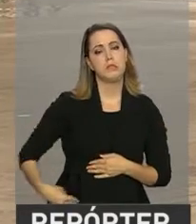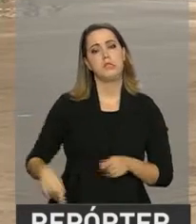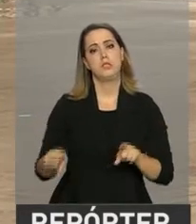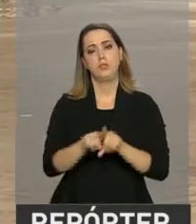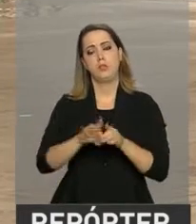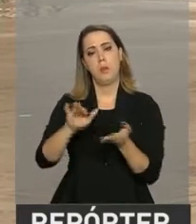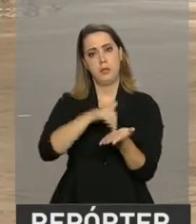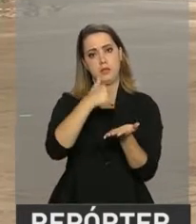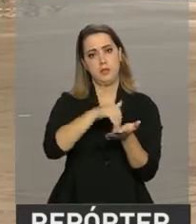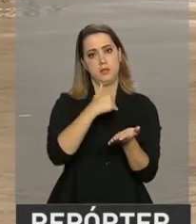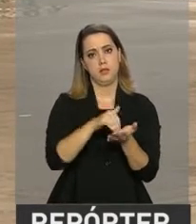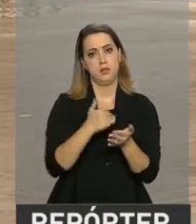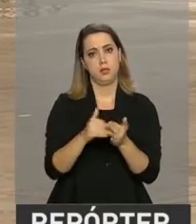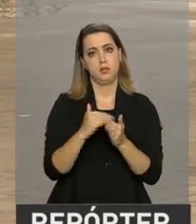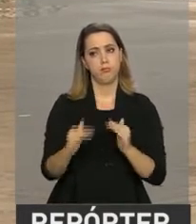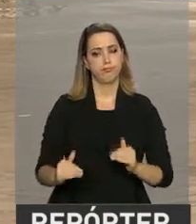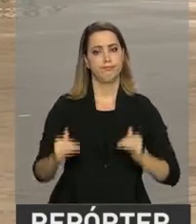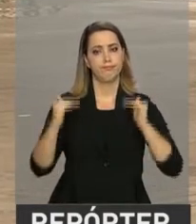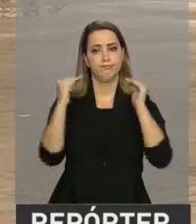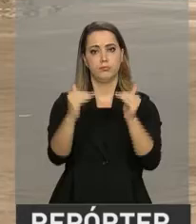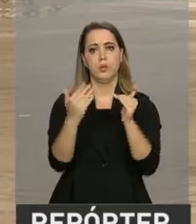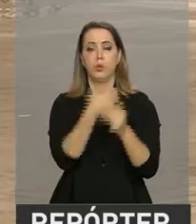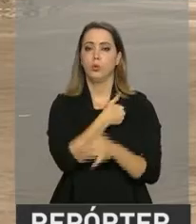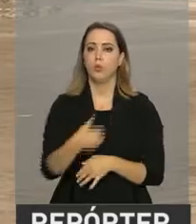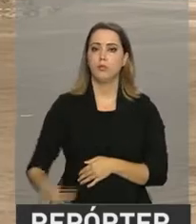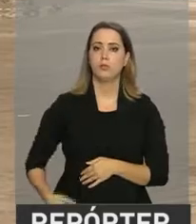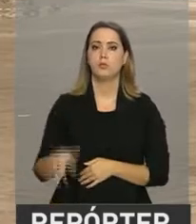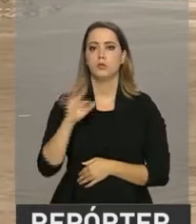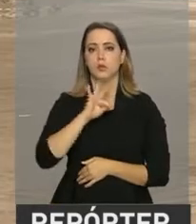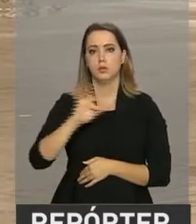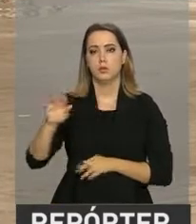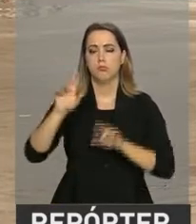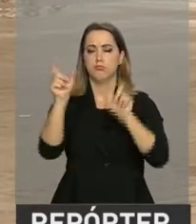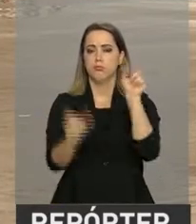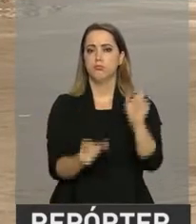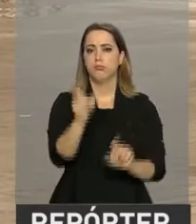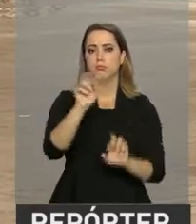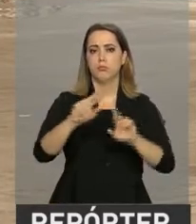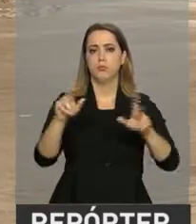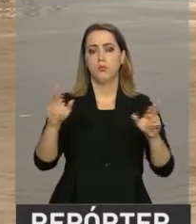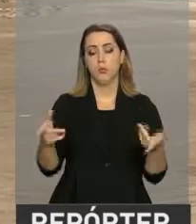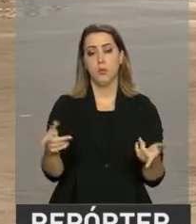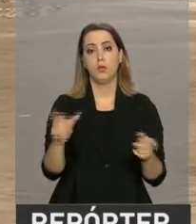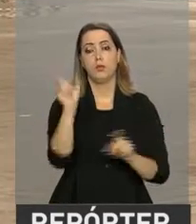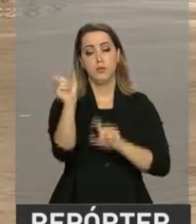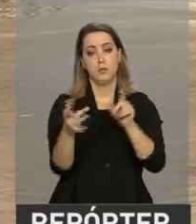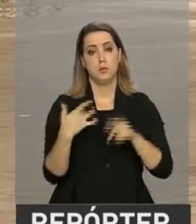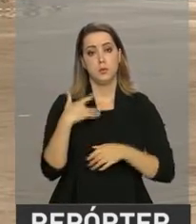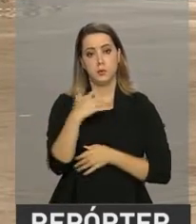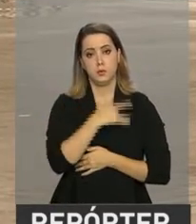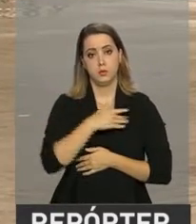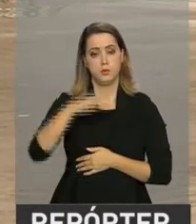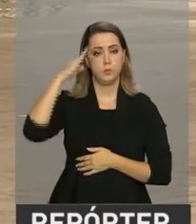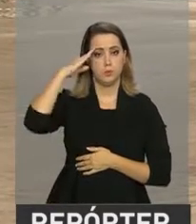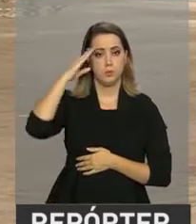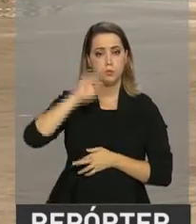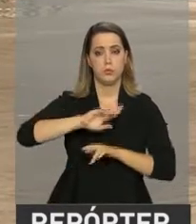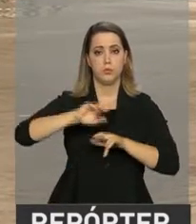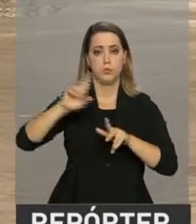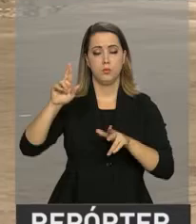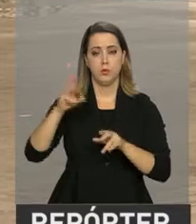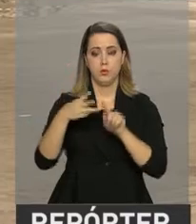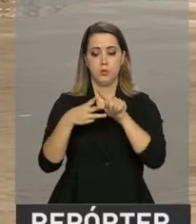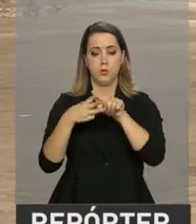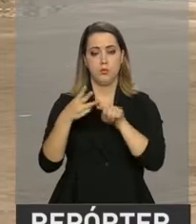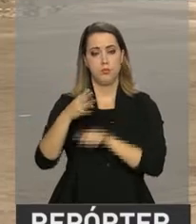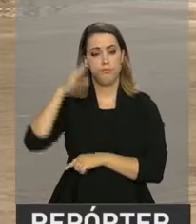integrantes do primeiro escalão do governo federal além de agentes de saúde e homens do exército da marinha e da aeronáutica e da